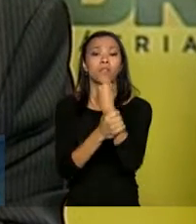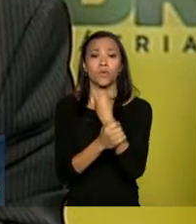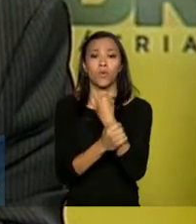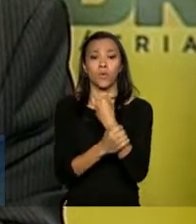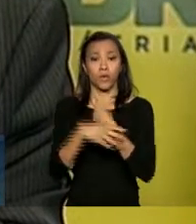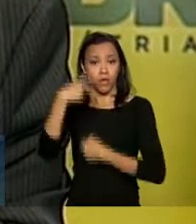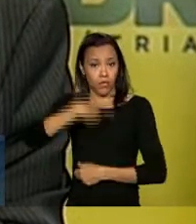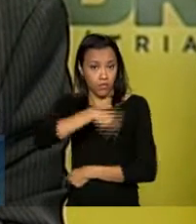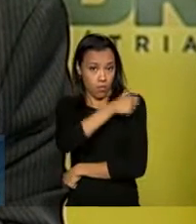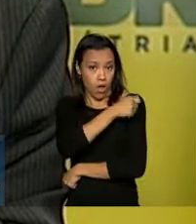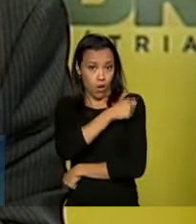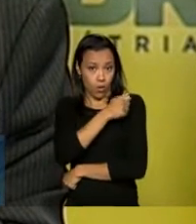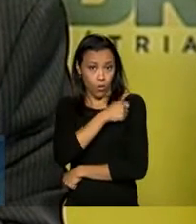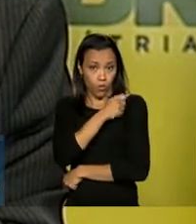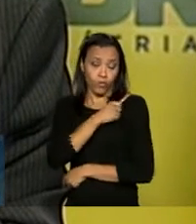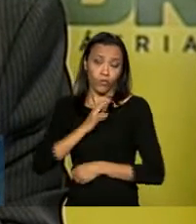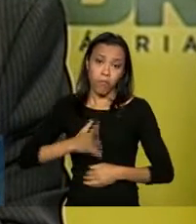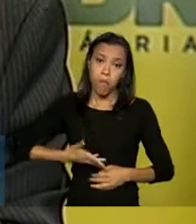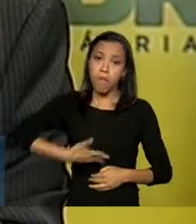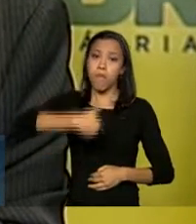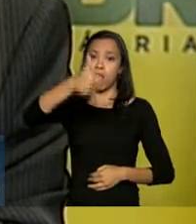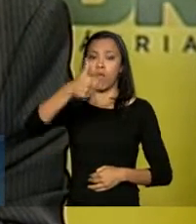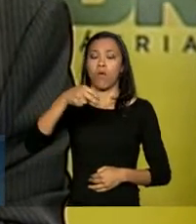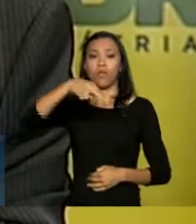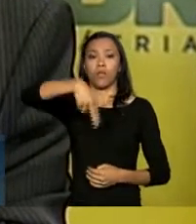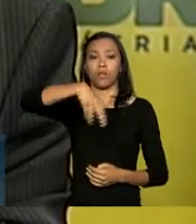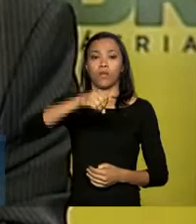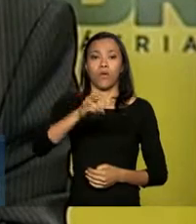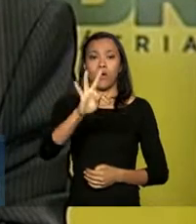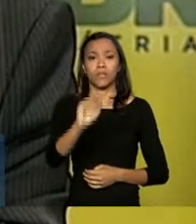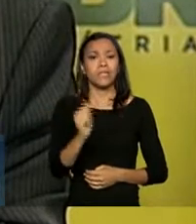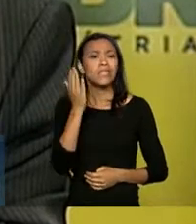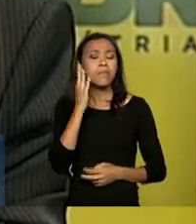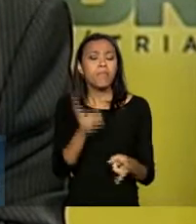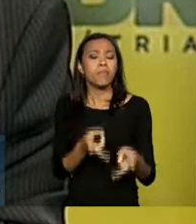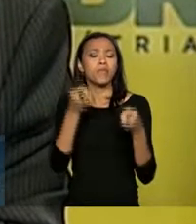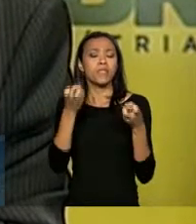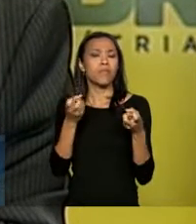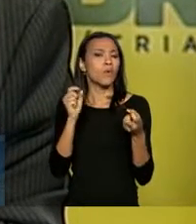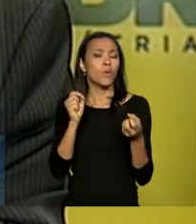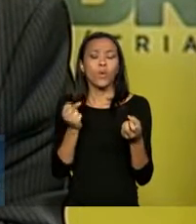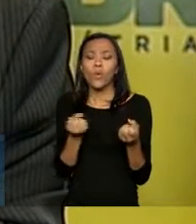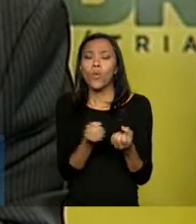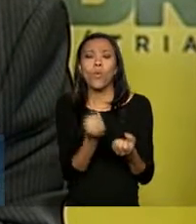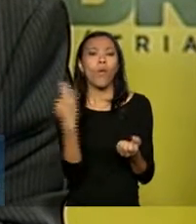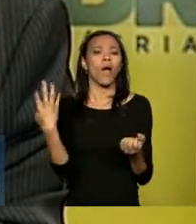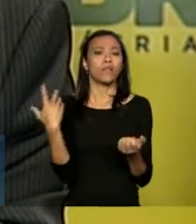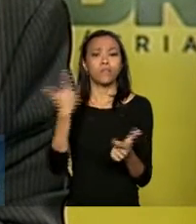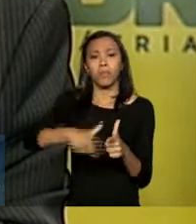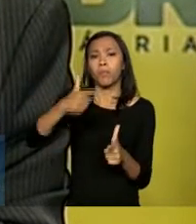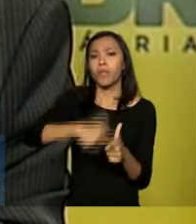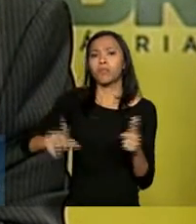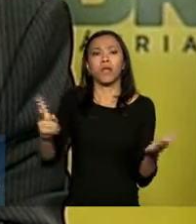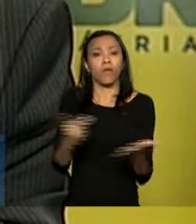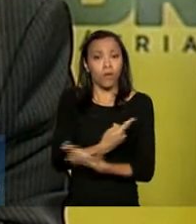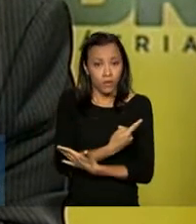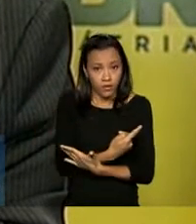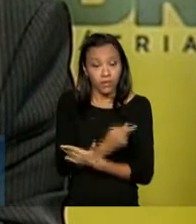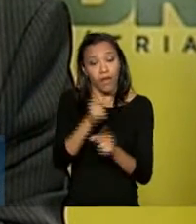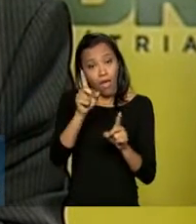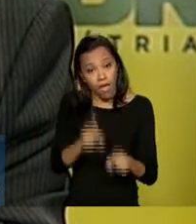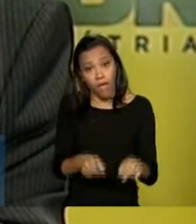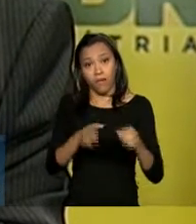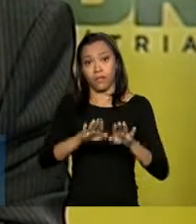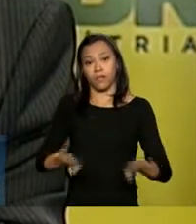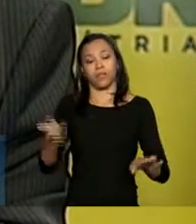perturba a sua nota e tentar identificar esses fatores. É identificando esses fatores que nós temos